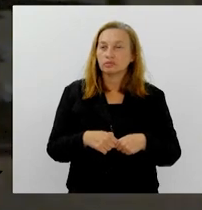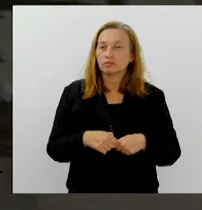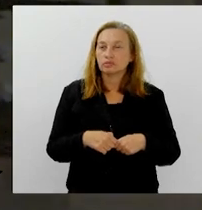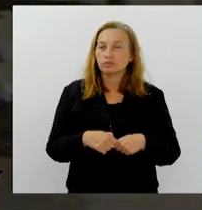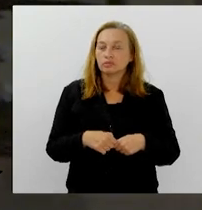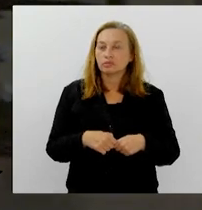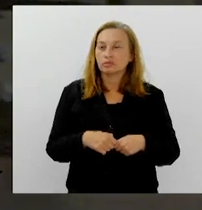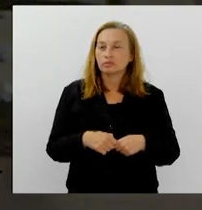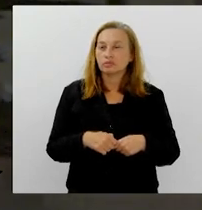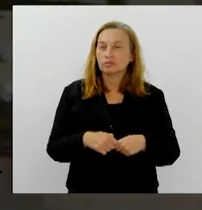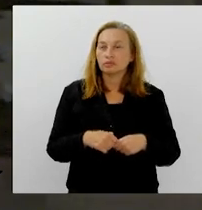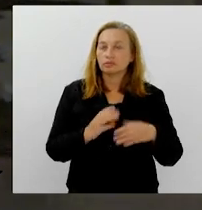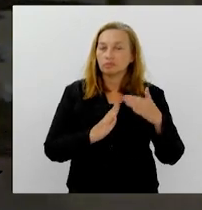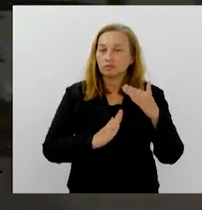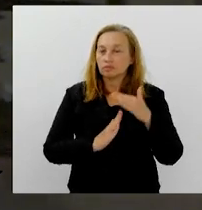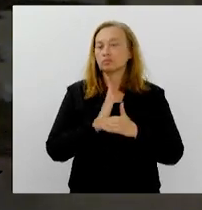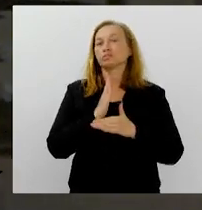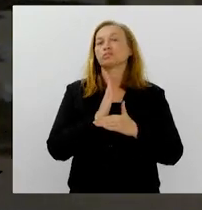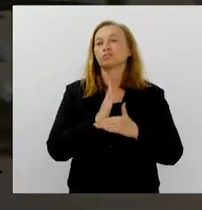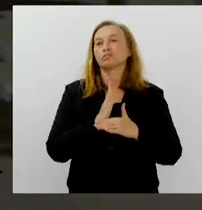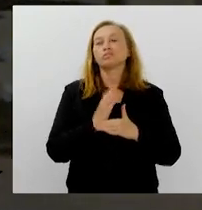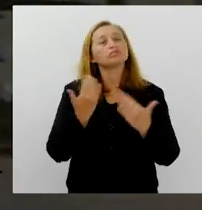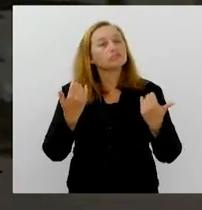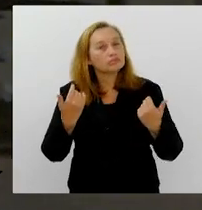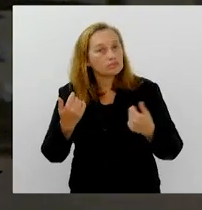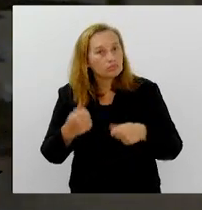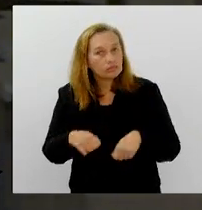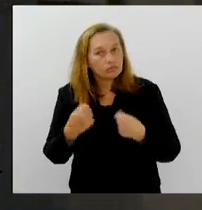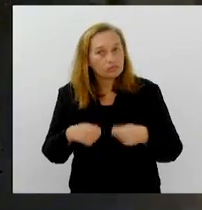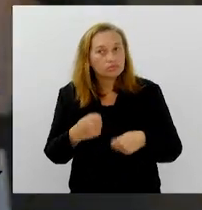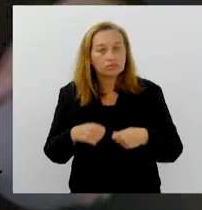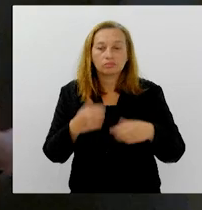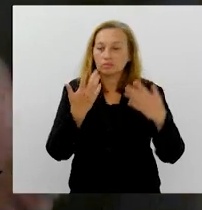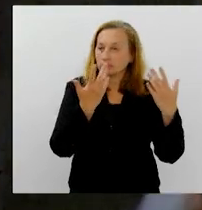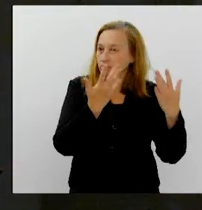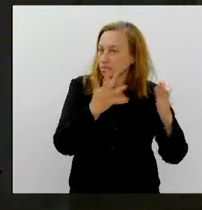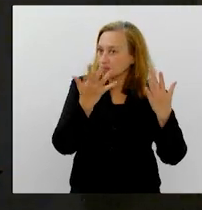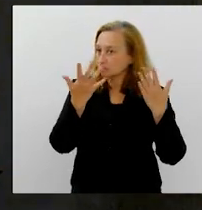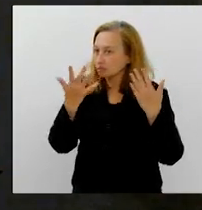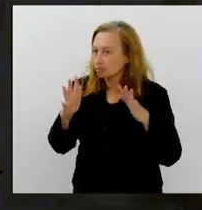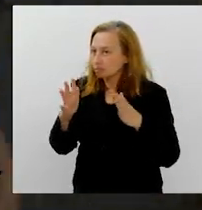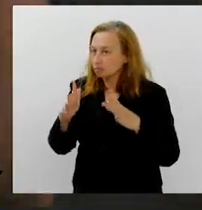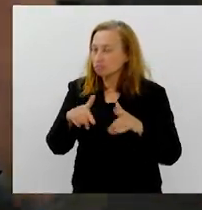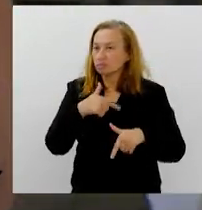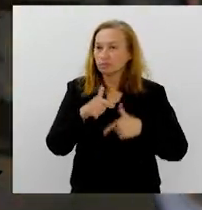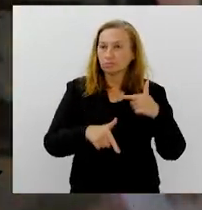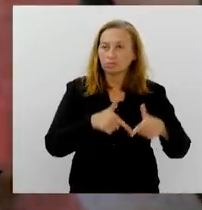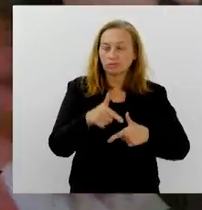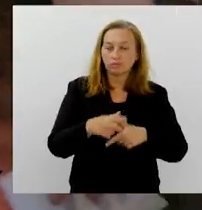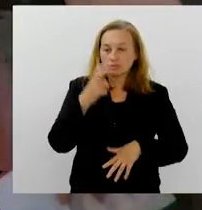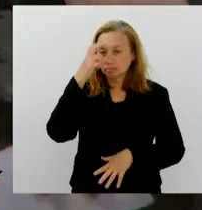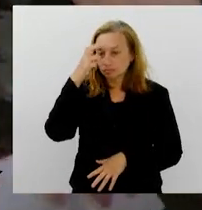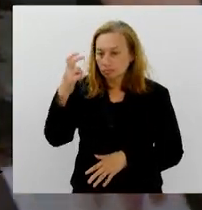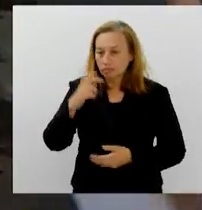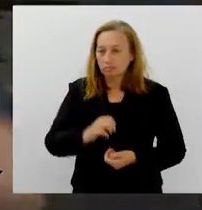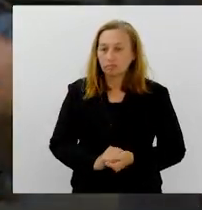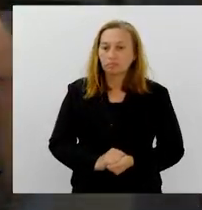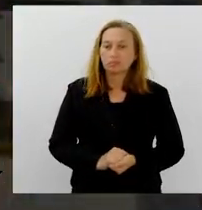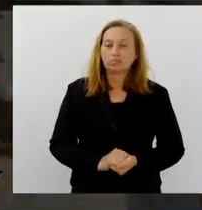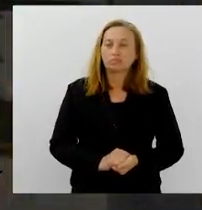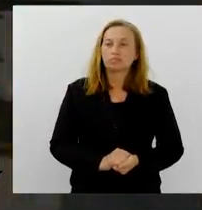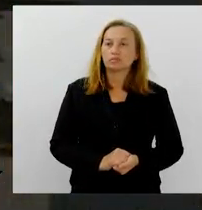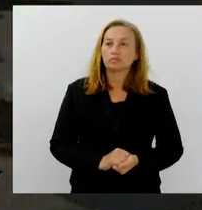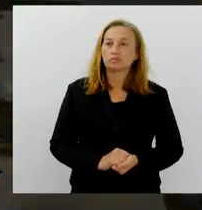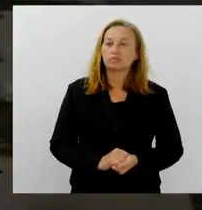transcender barreiras. O que a gente precisa é celebrar o serviço da cultura. Celebrar o fazedor